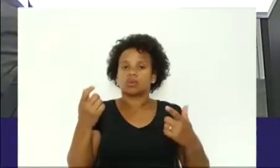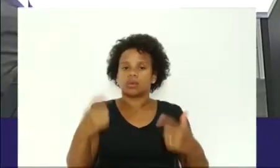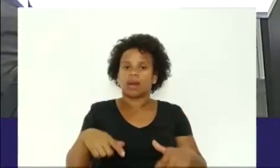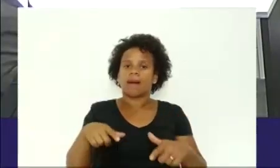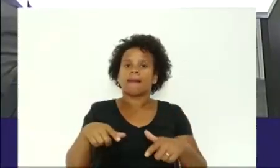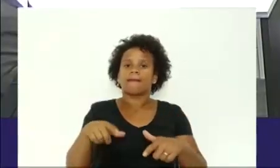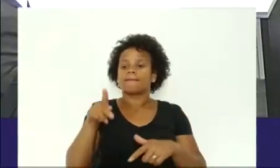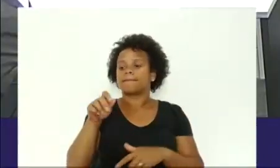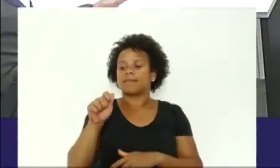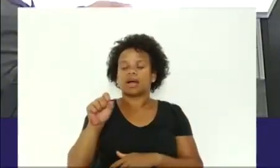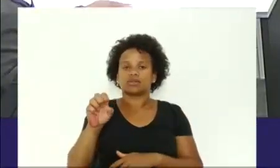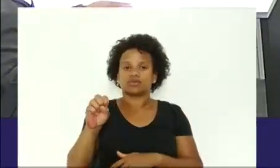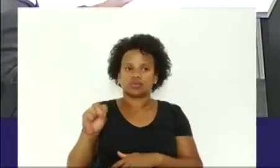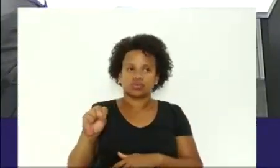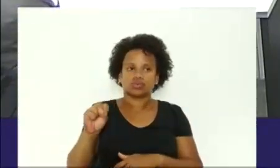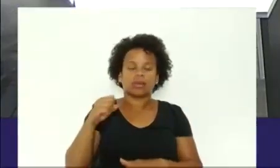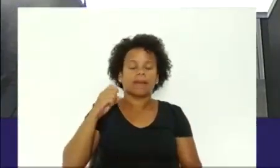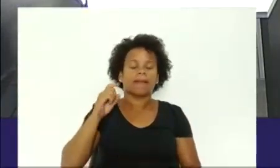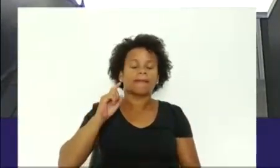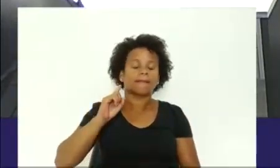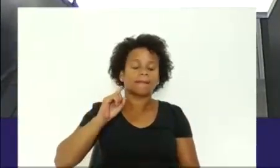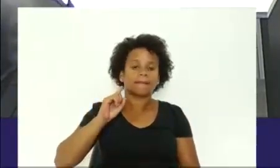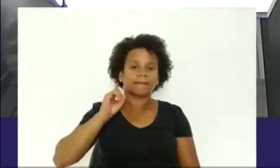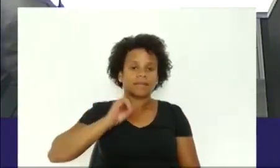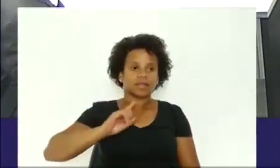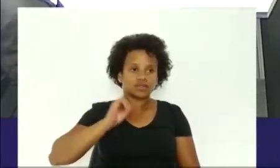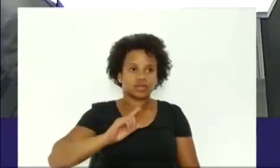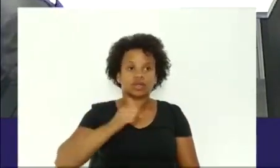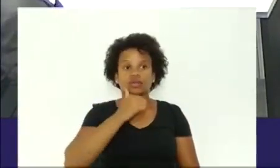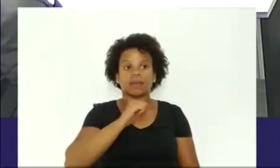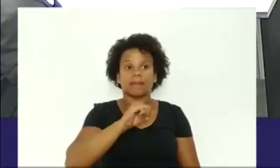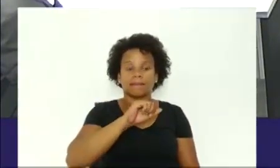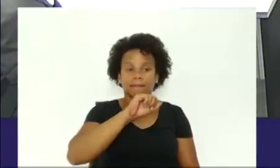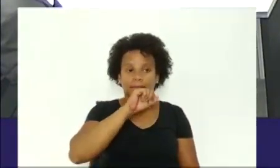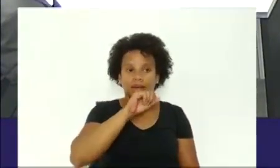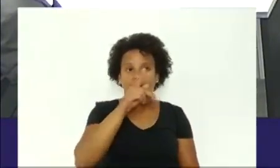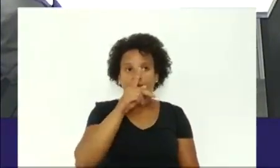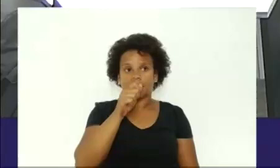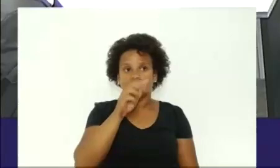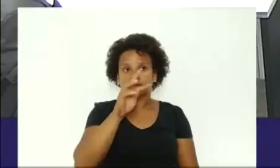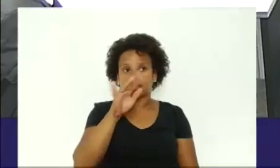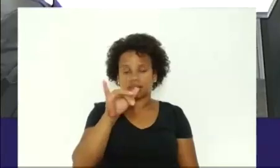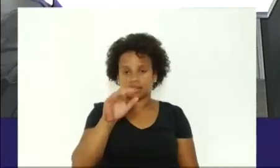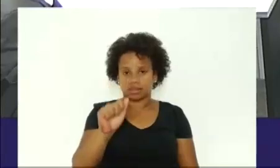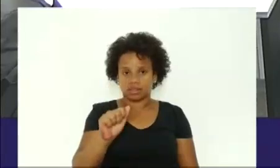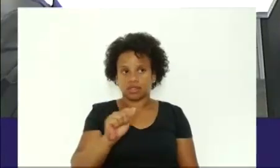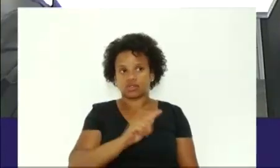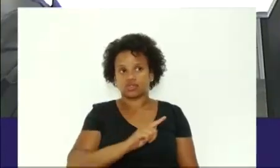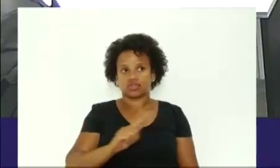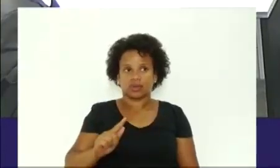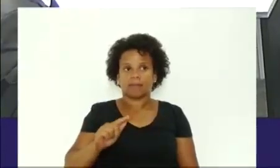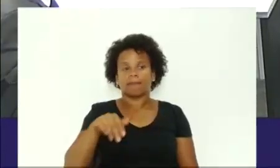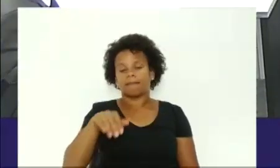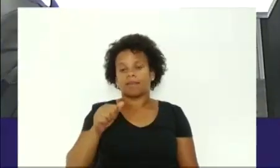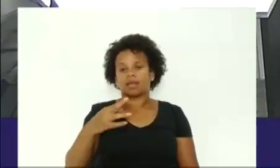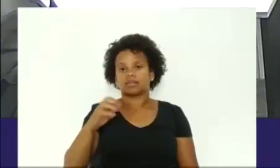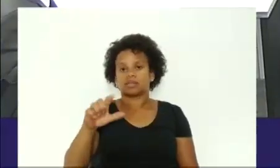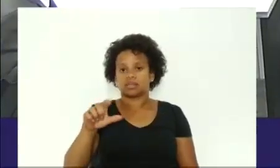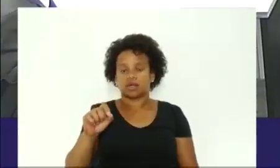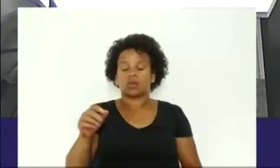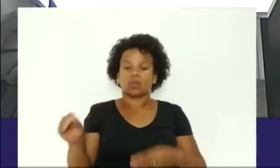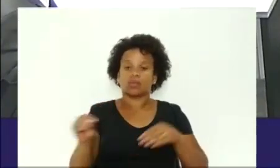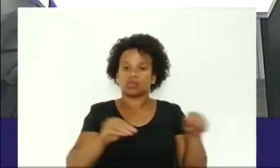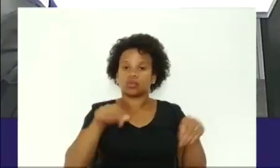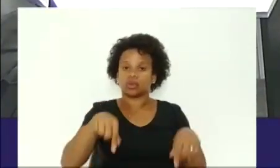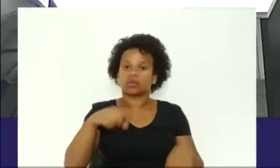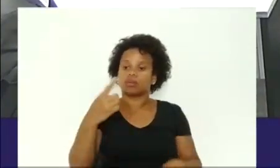É mãe da Patrícia e tem como genro o Marcelo. Mora em Botucatu desde 1985. No ano seguinte,